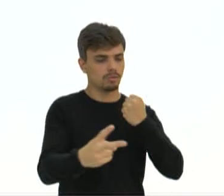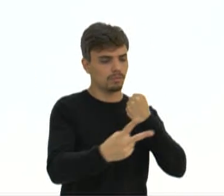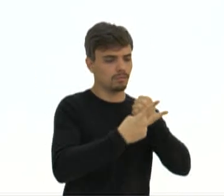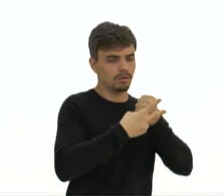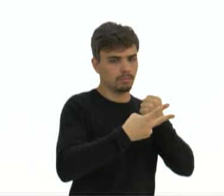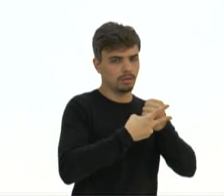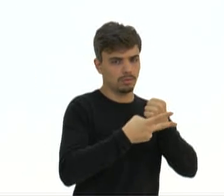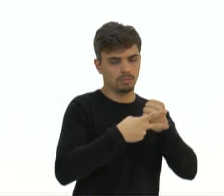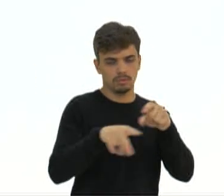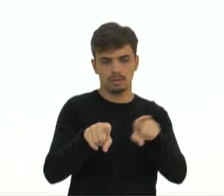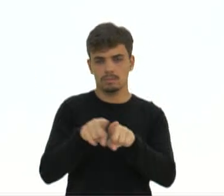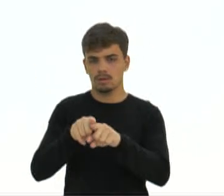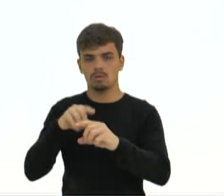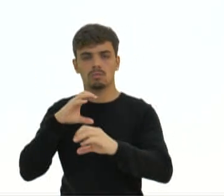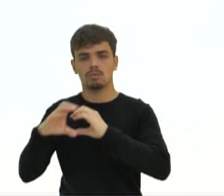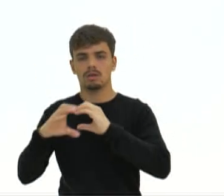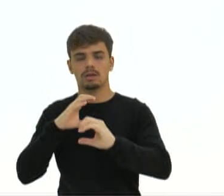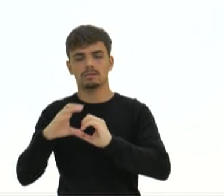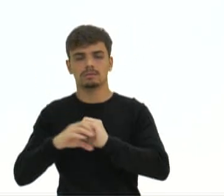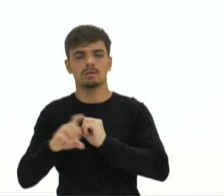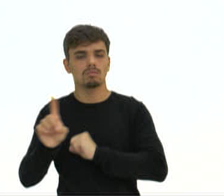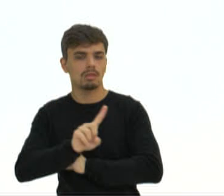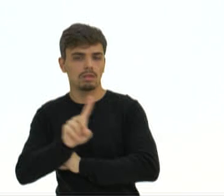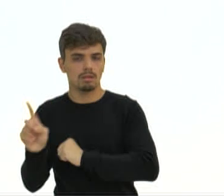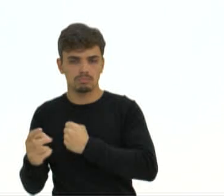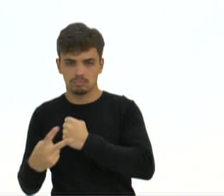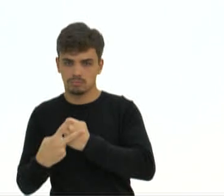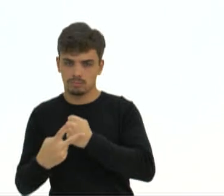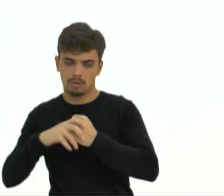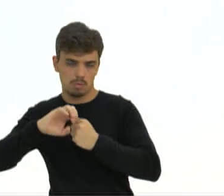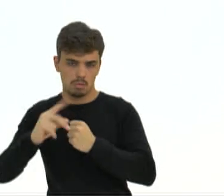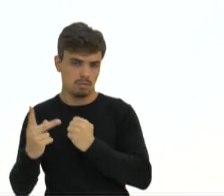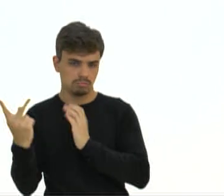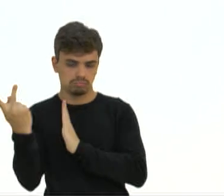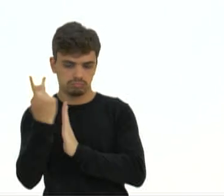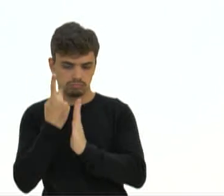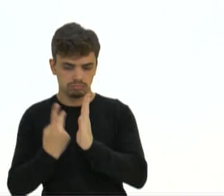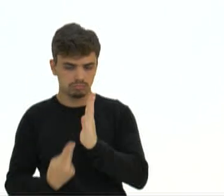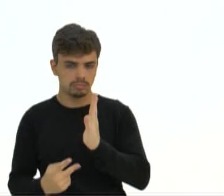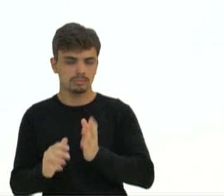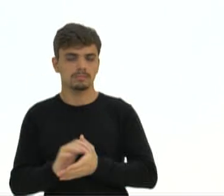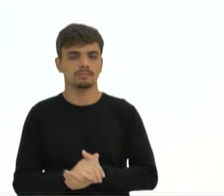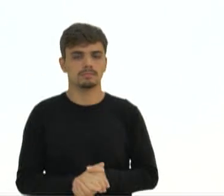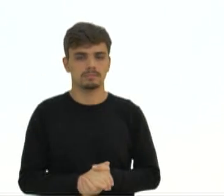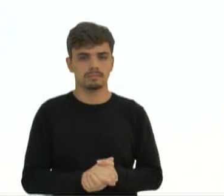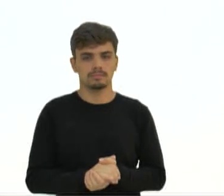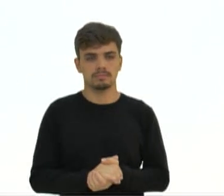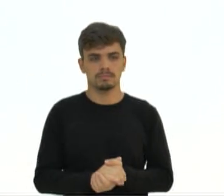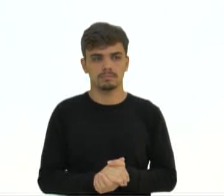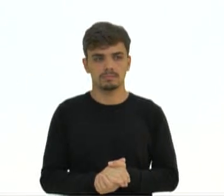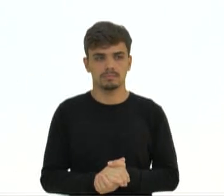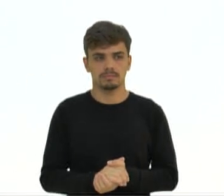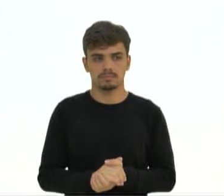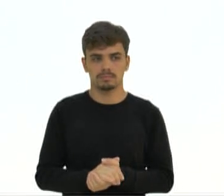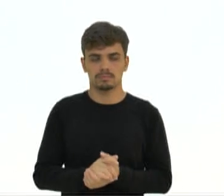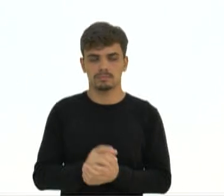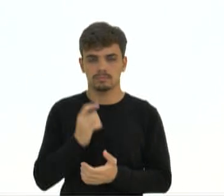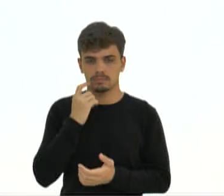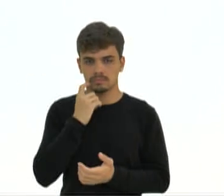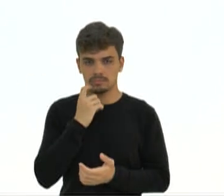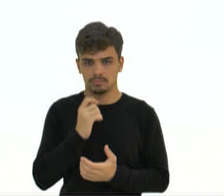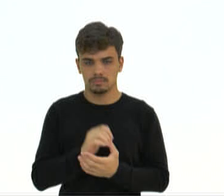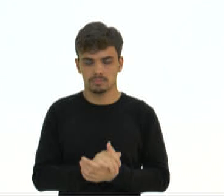comunicação não verbal. A comunicação verbal é através de las palavras, pode